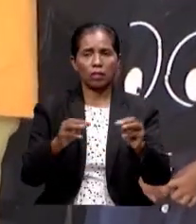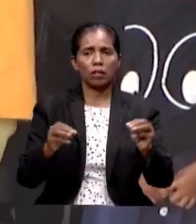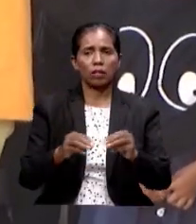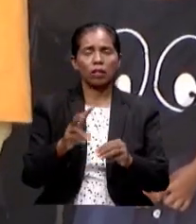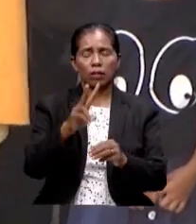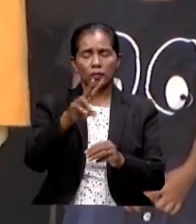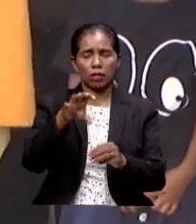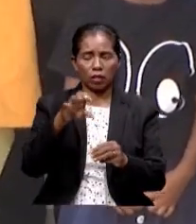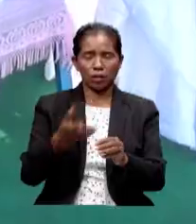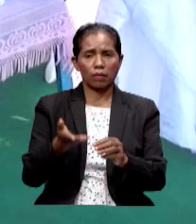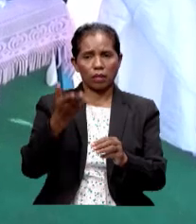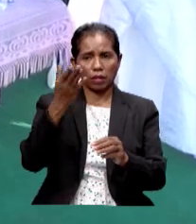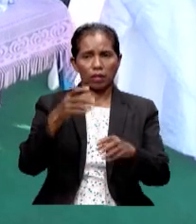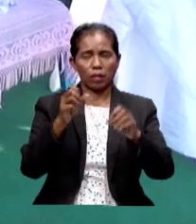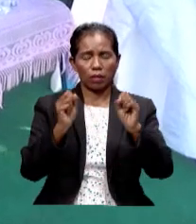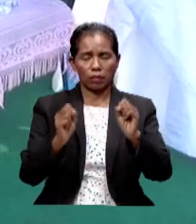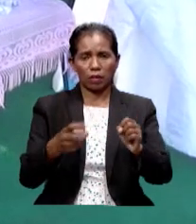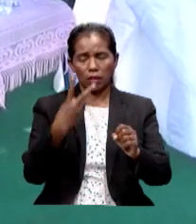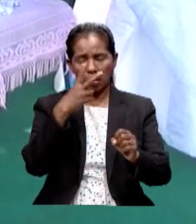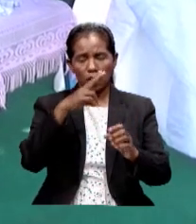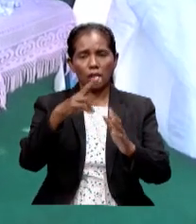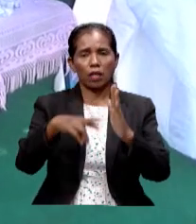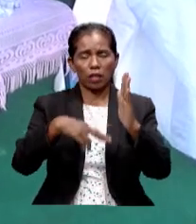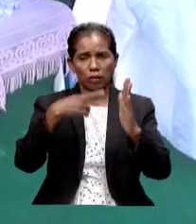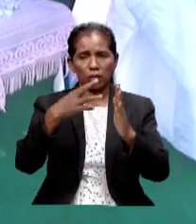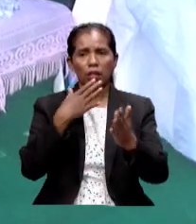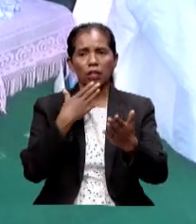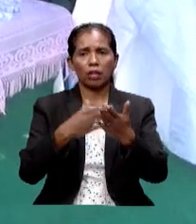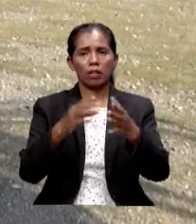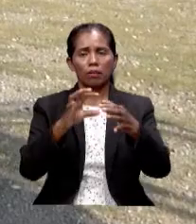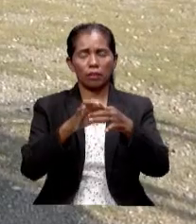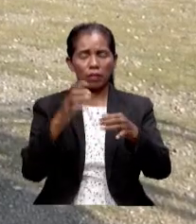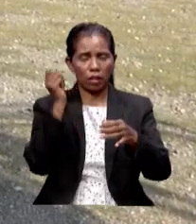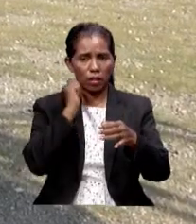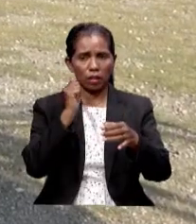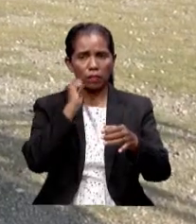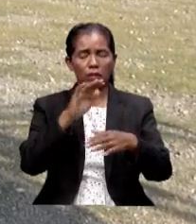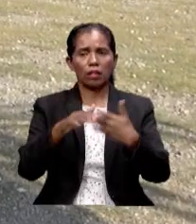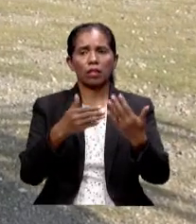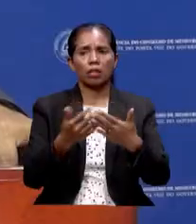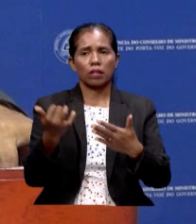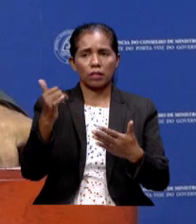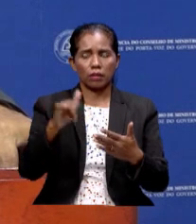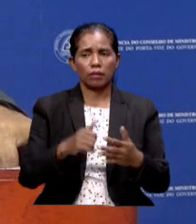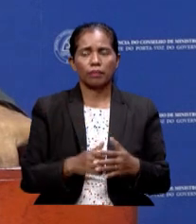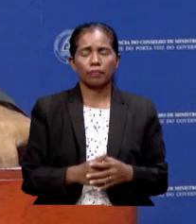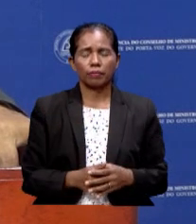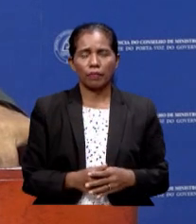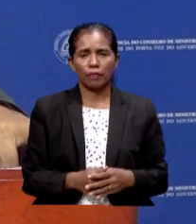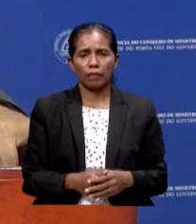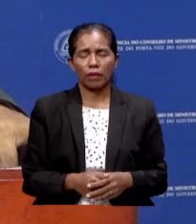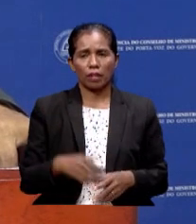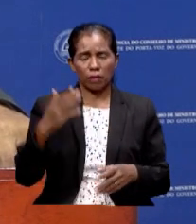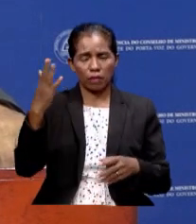atus rua baleten no nebele regula dia kliutan membro arte marcial sira. No iha neba se hatu responsabilidade pessoal,